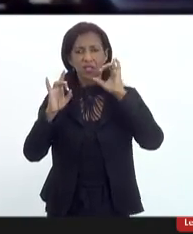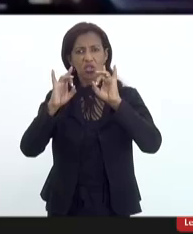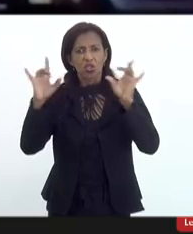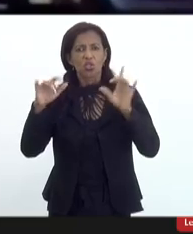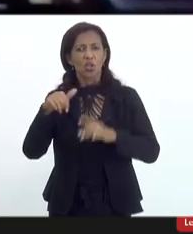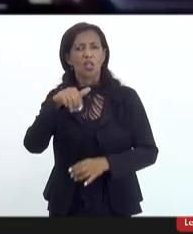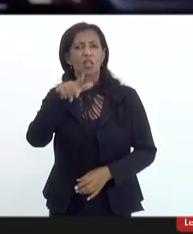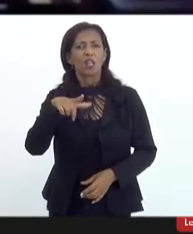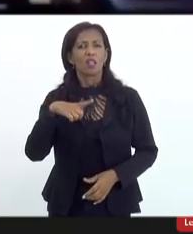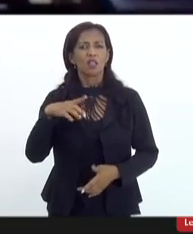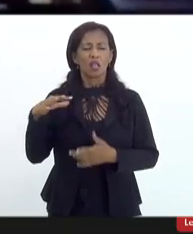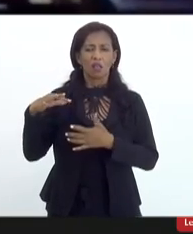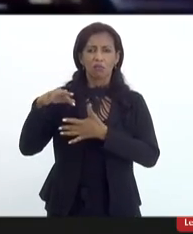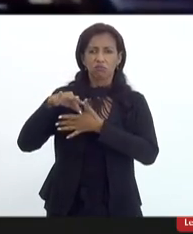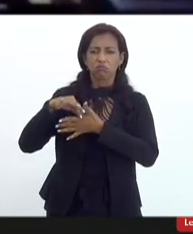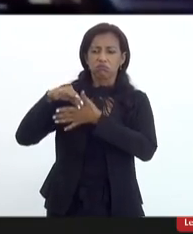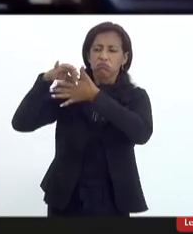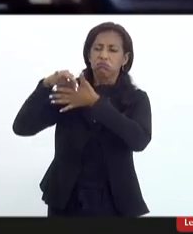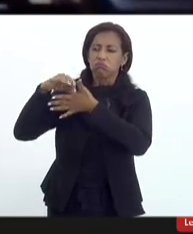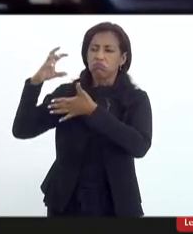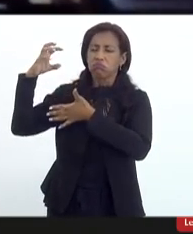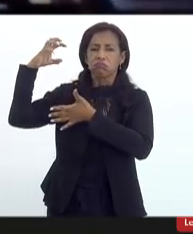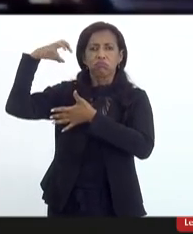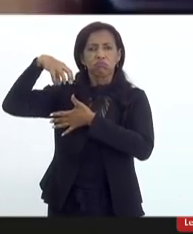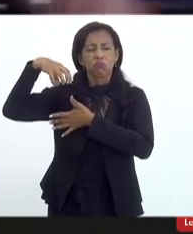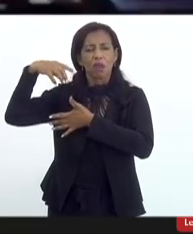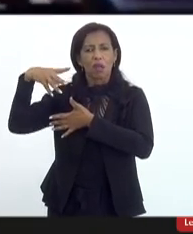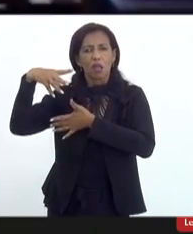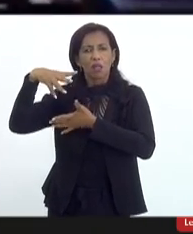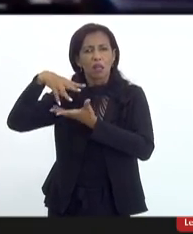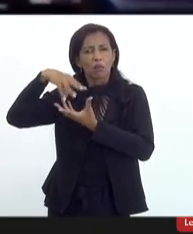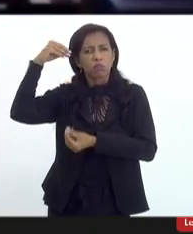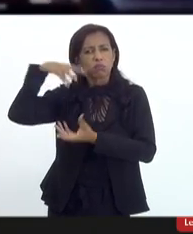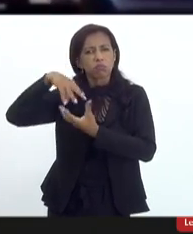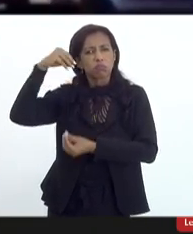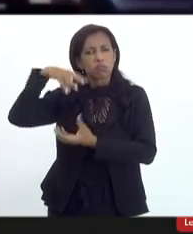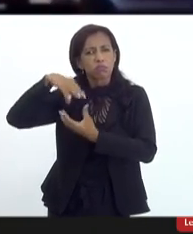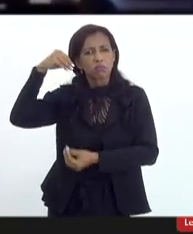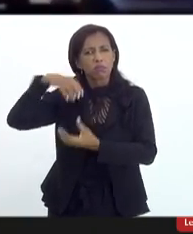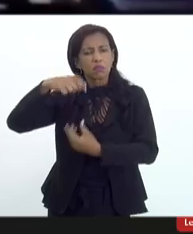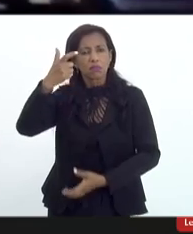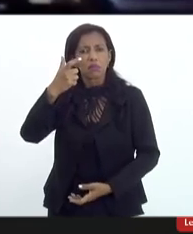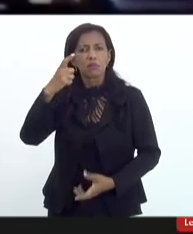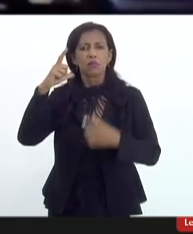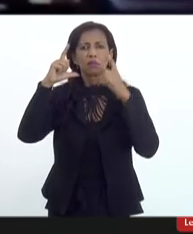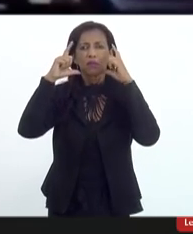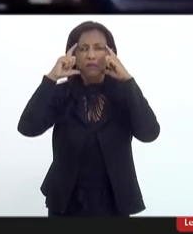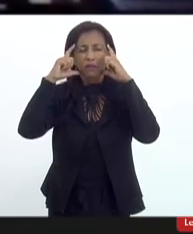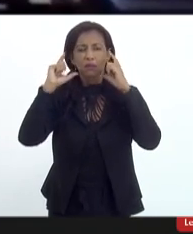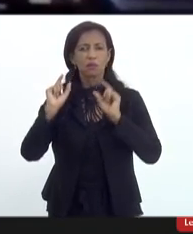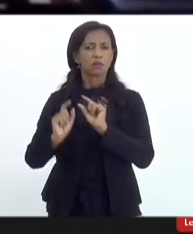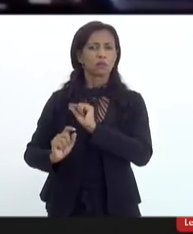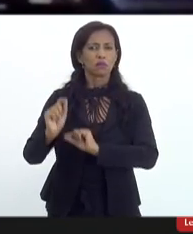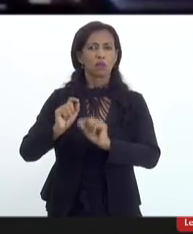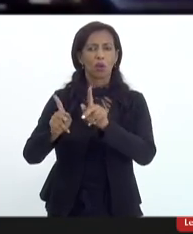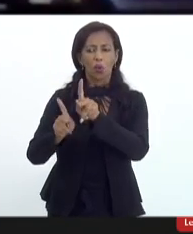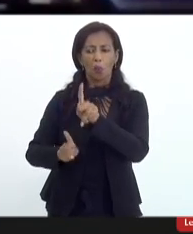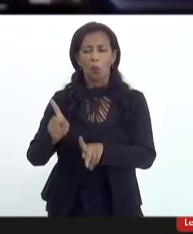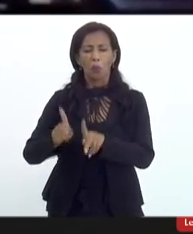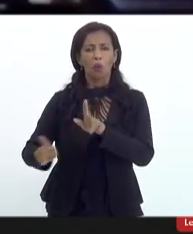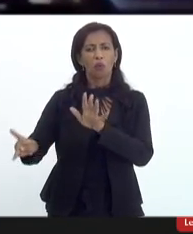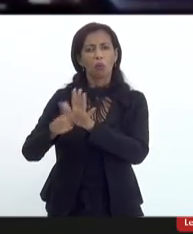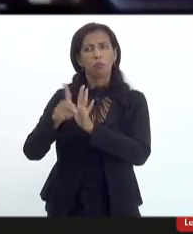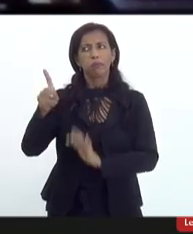quem tem a possibilidade de lidar com essa abstração da cabeça é o povo